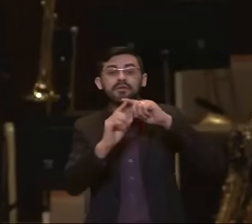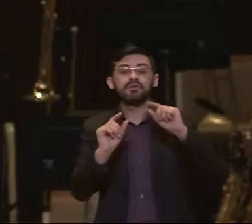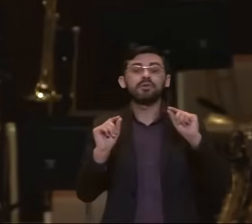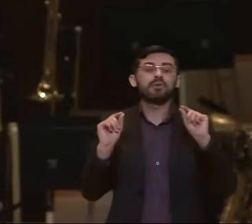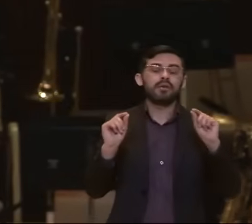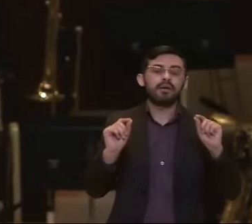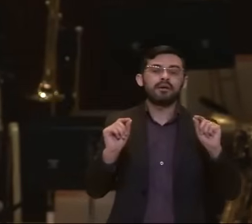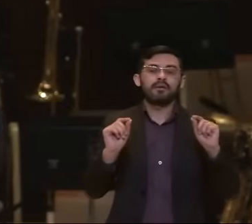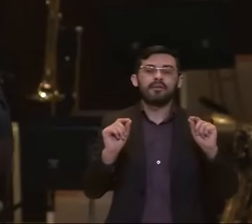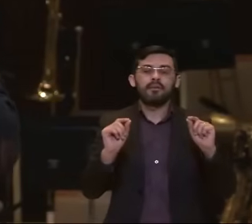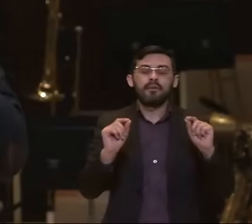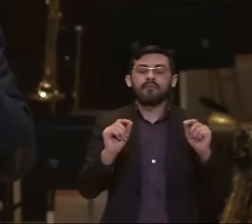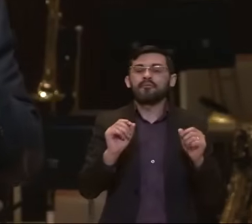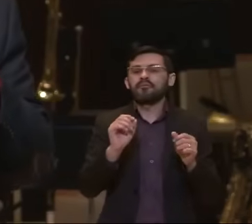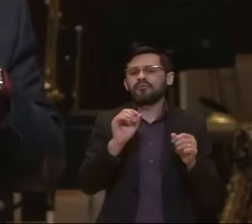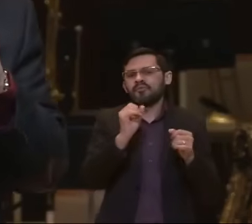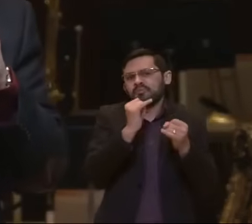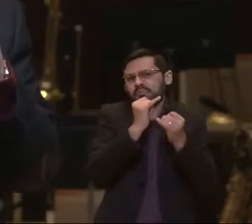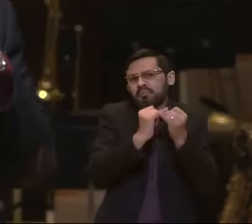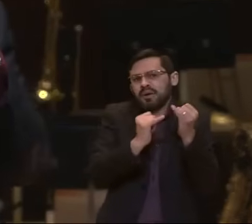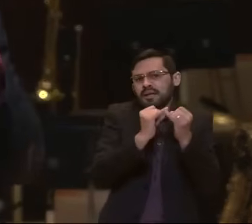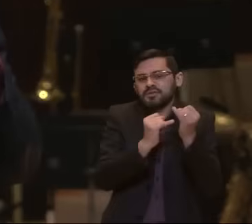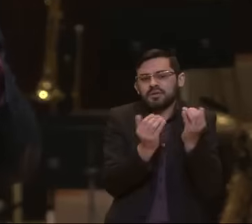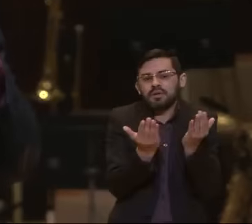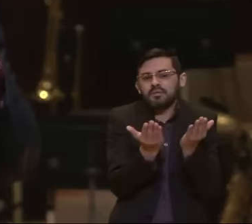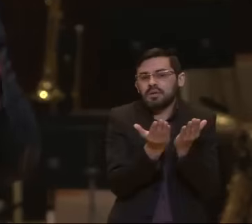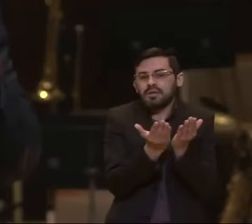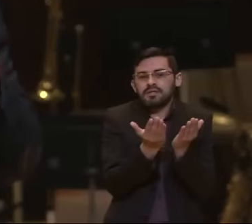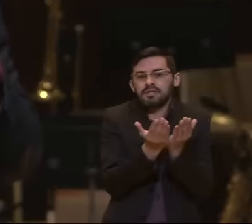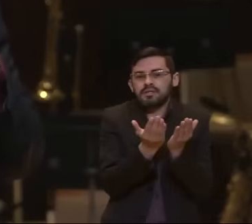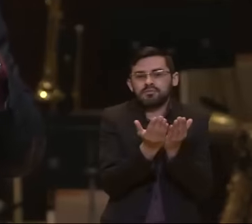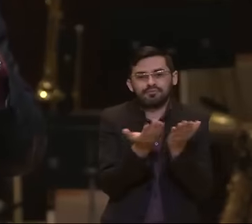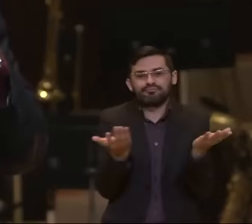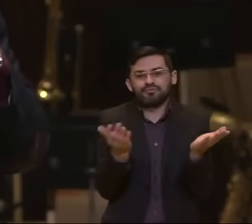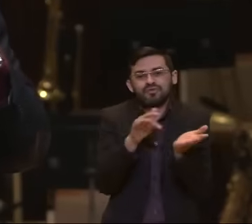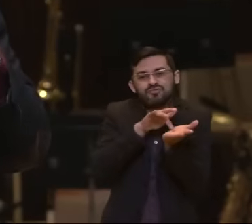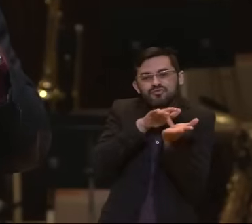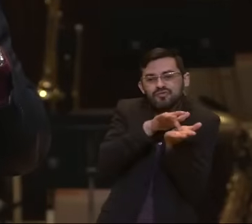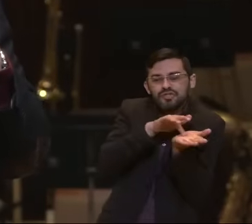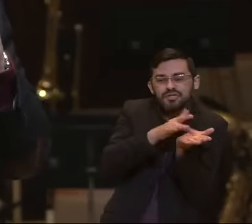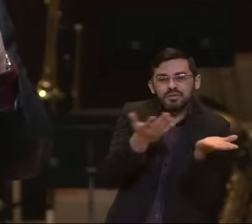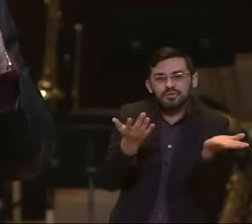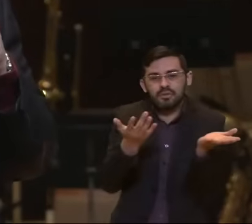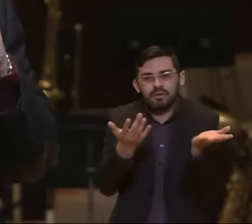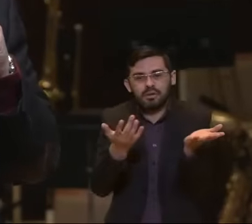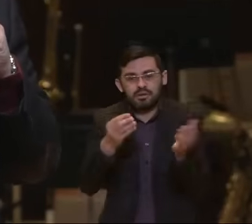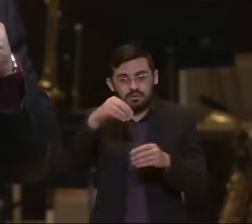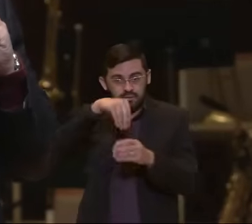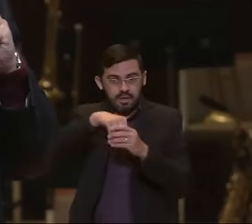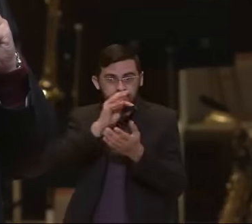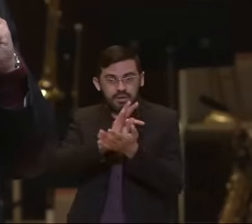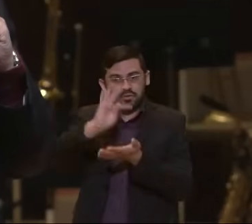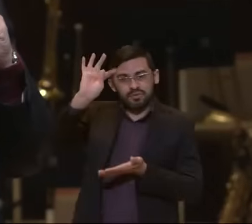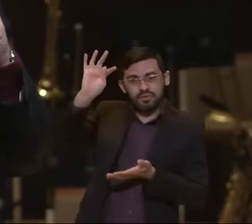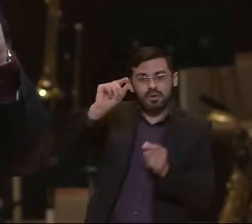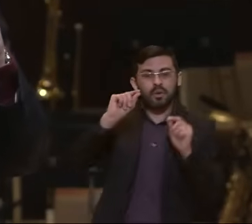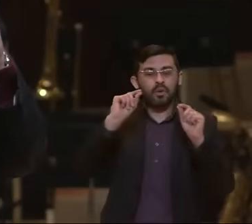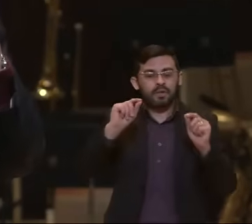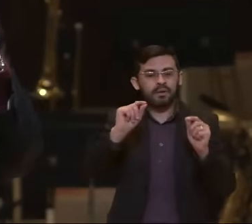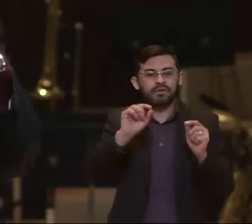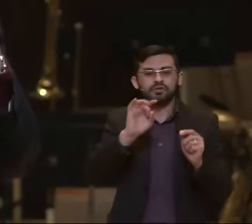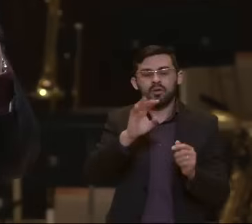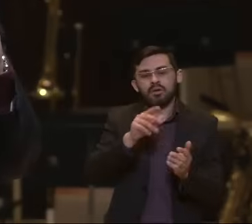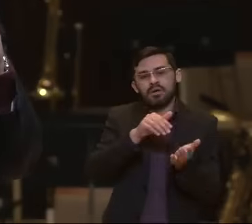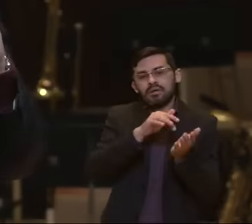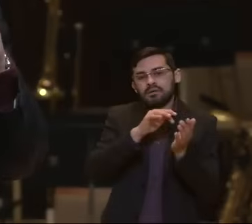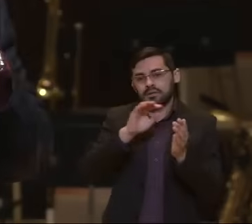construir um cristianismo de aparência. Nós chamamos na teologia isso de cristianismo